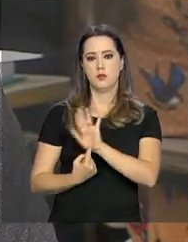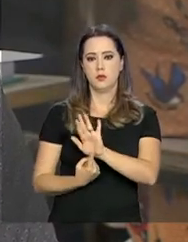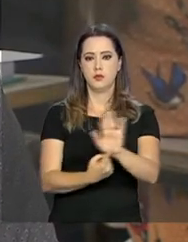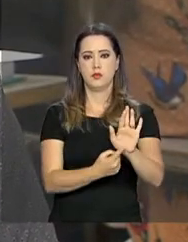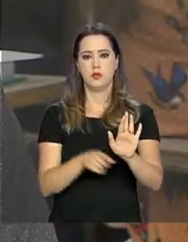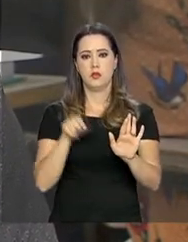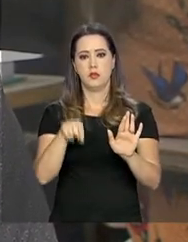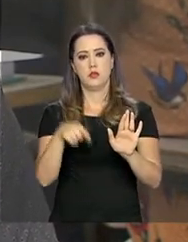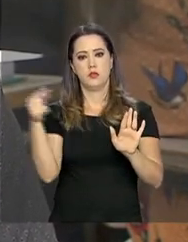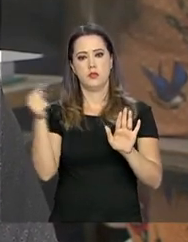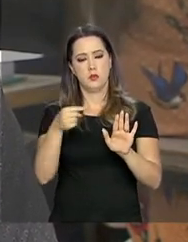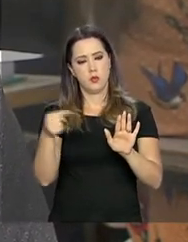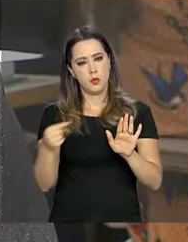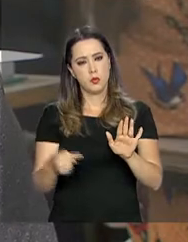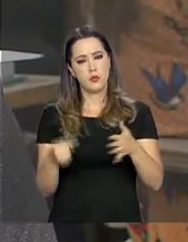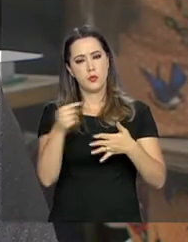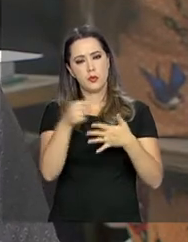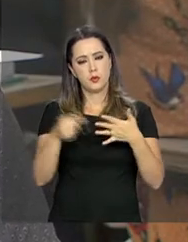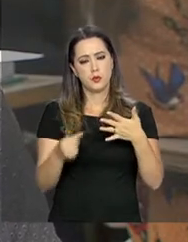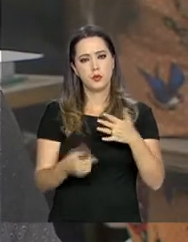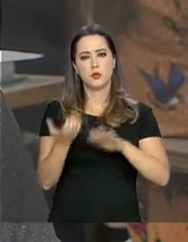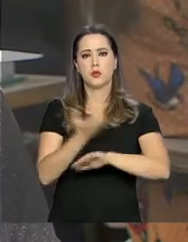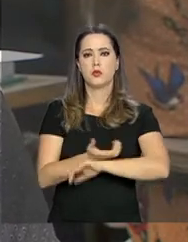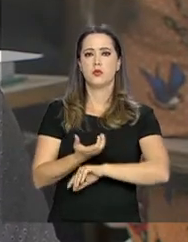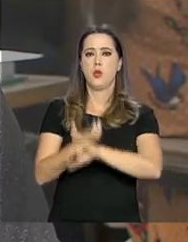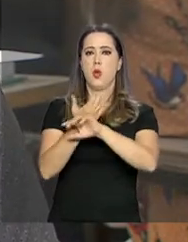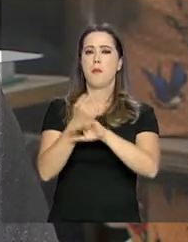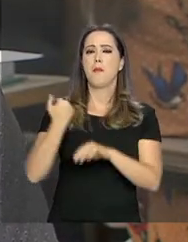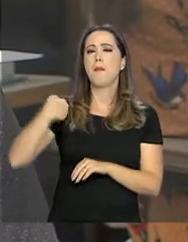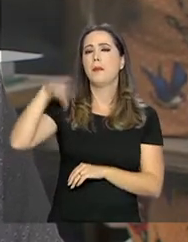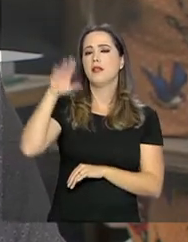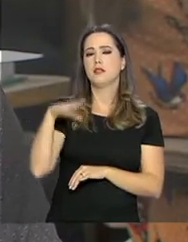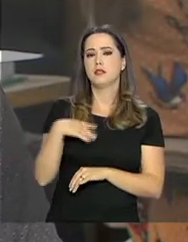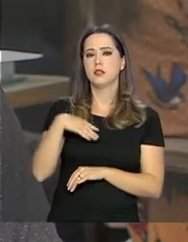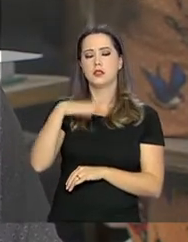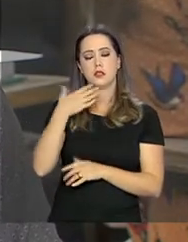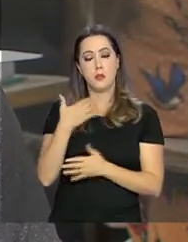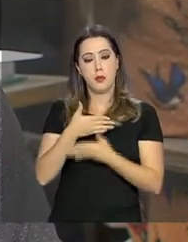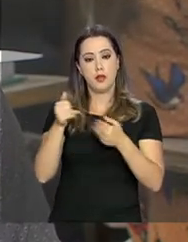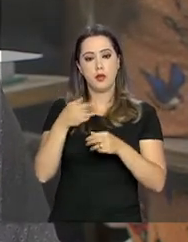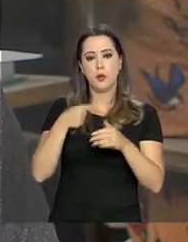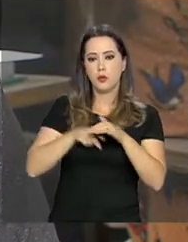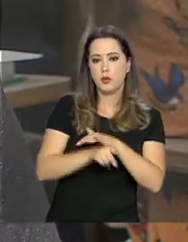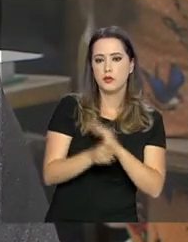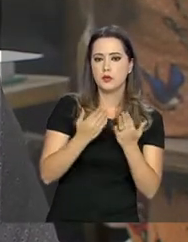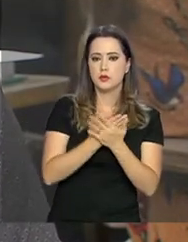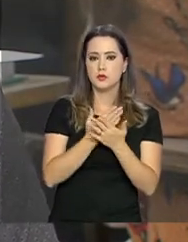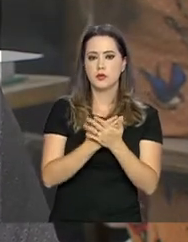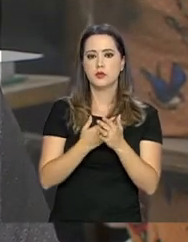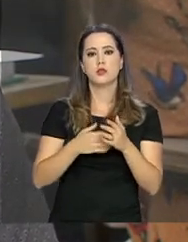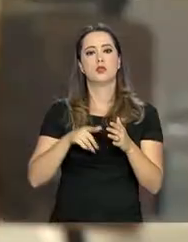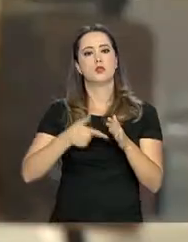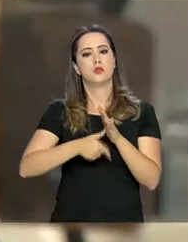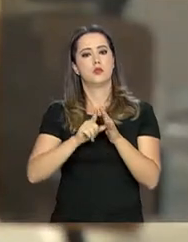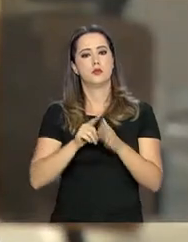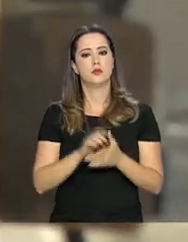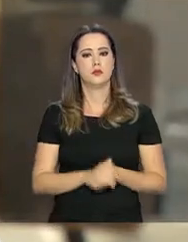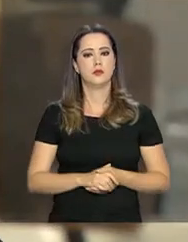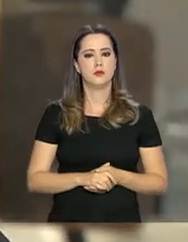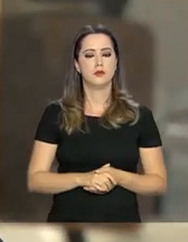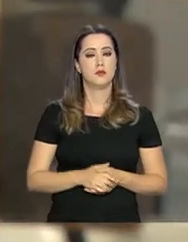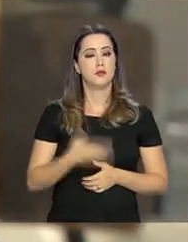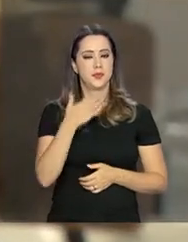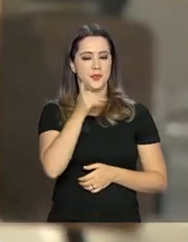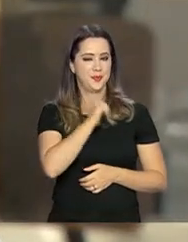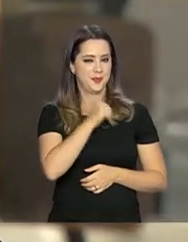alguns conteúdos avançados, uns conteúdos reforçados e tirar dúvidas de assuntos anteriores. E a Sara